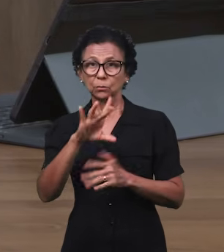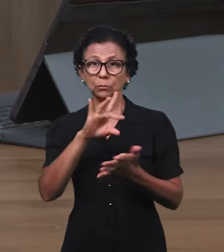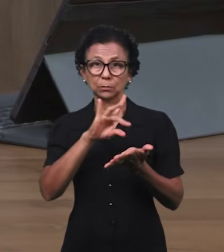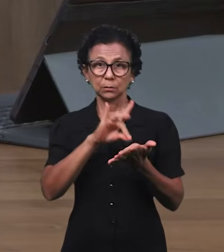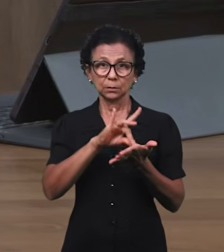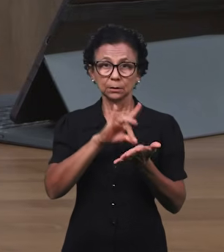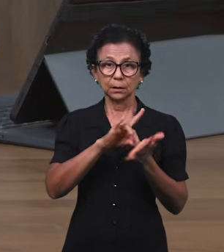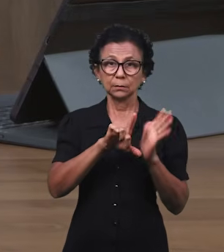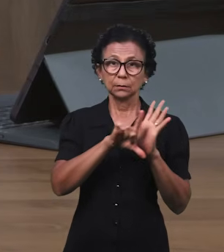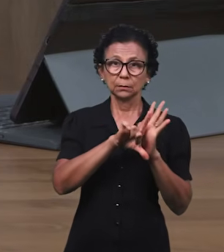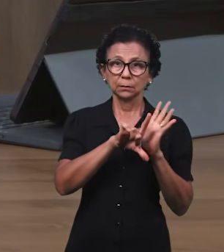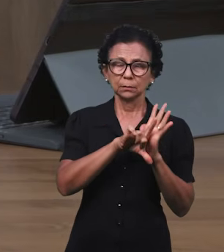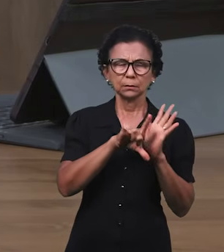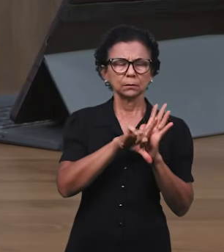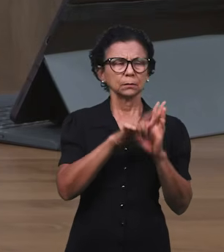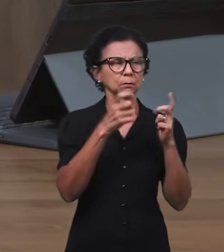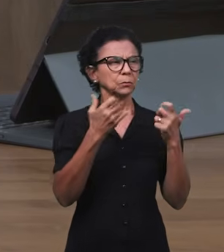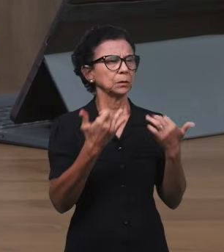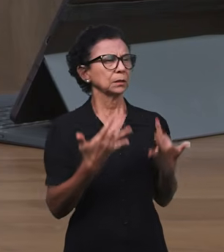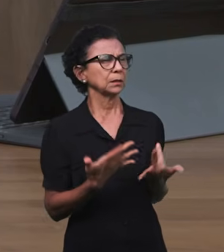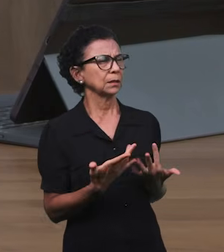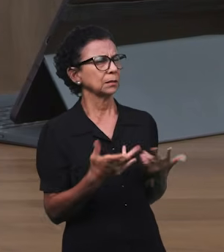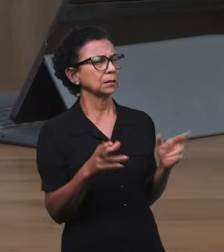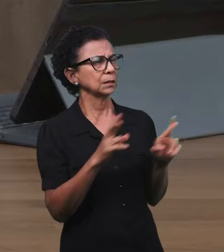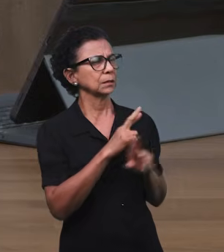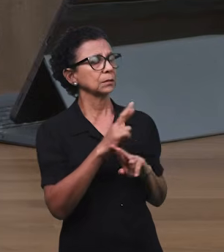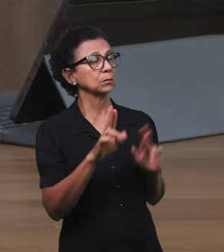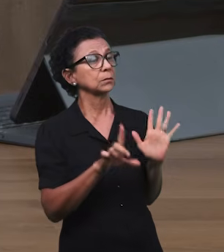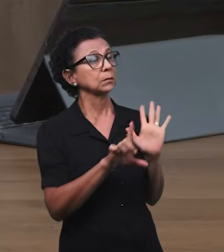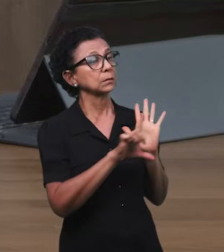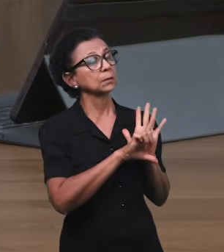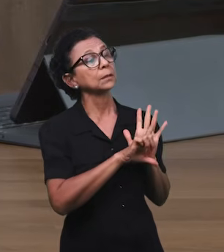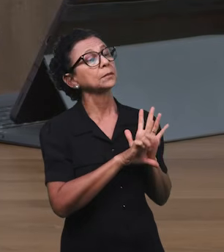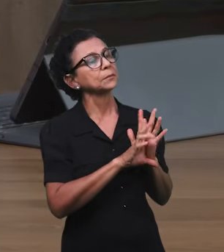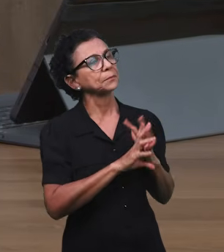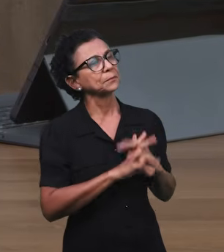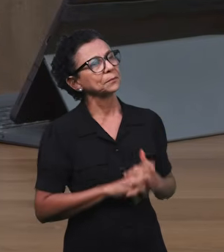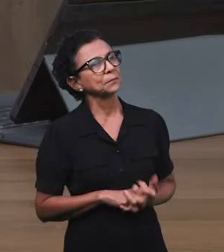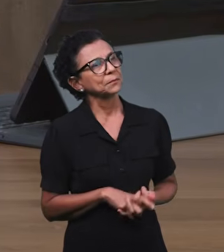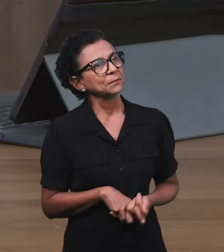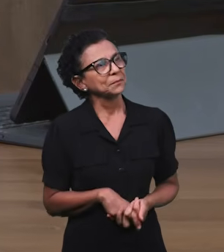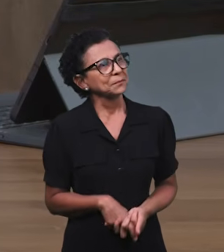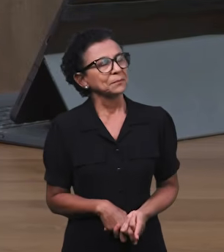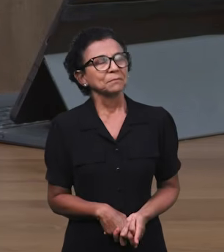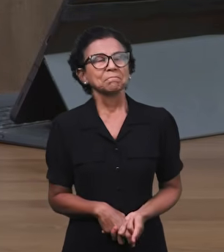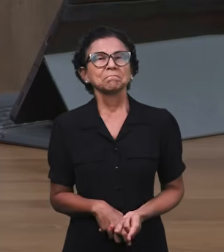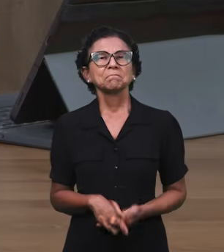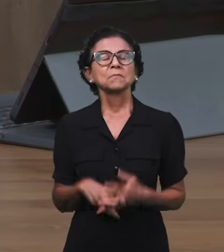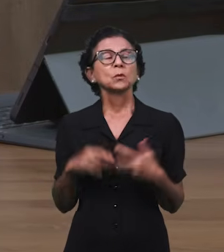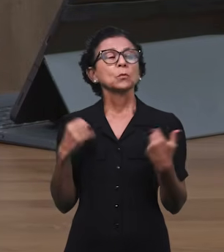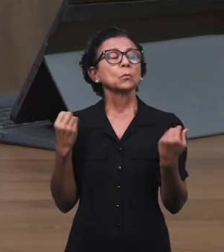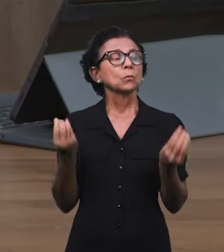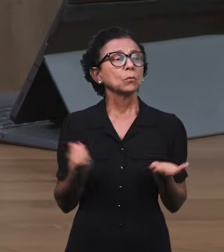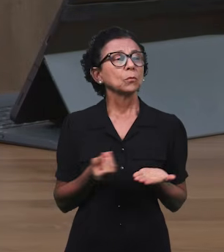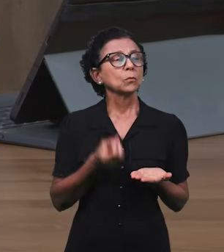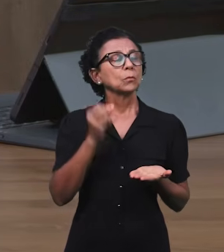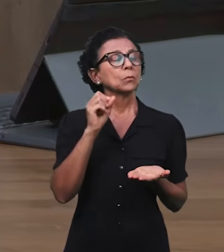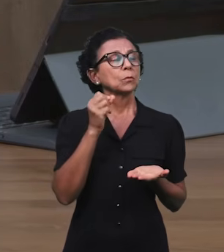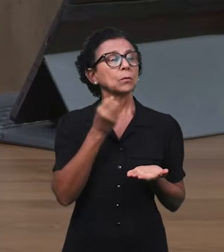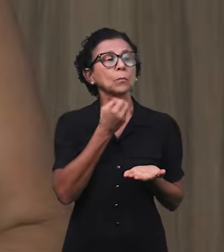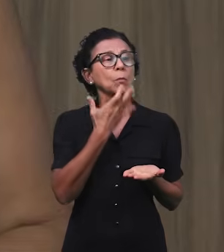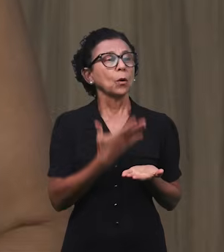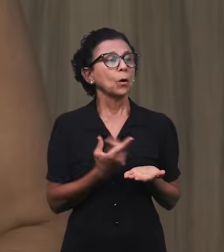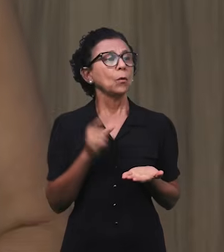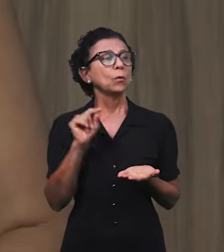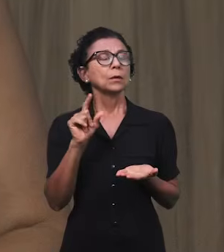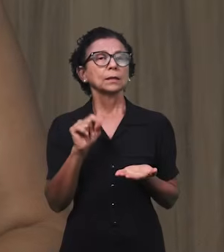que você comentasse um pouquinho dessa alteração da lei. O que vai ter de benefício, o que mudou? Sim,